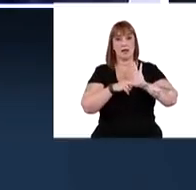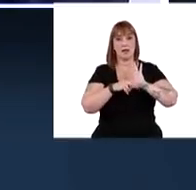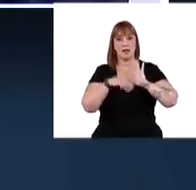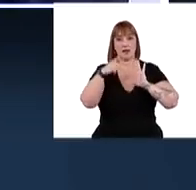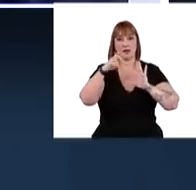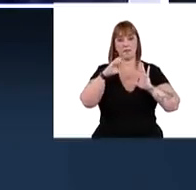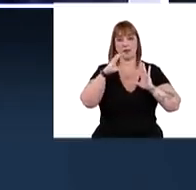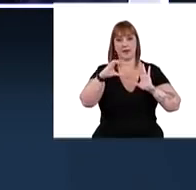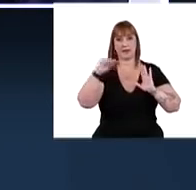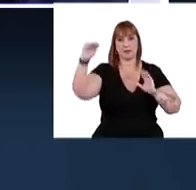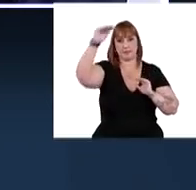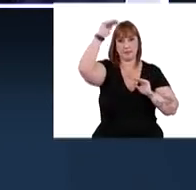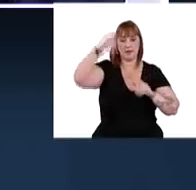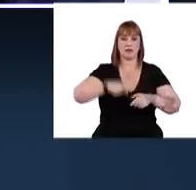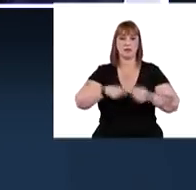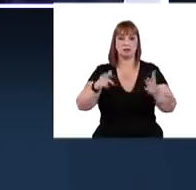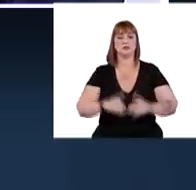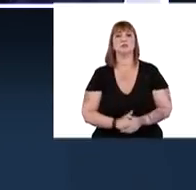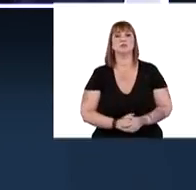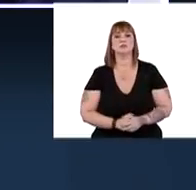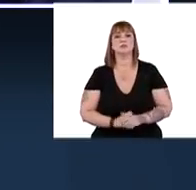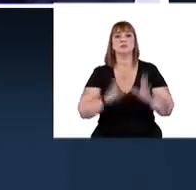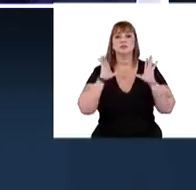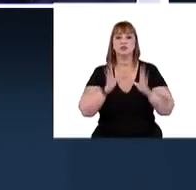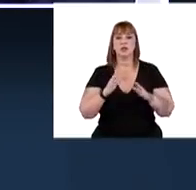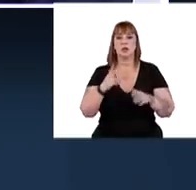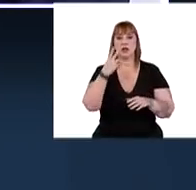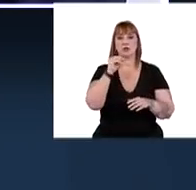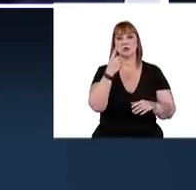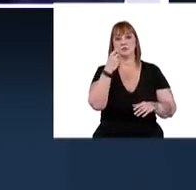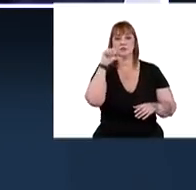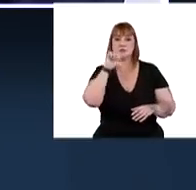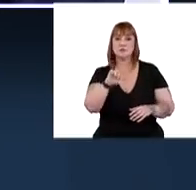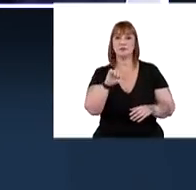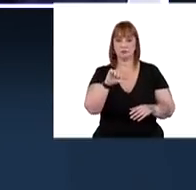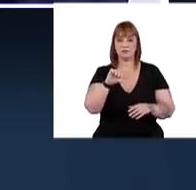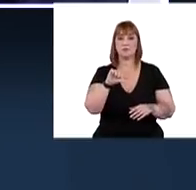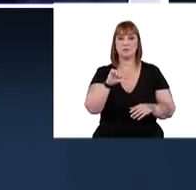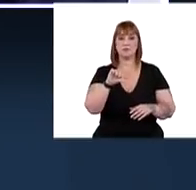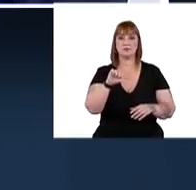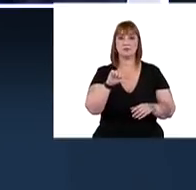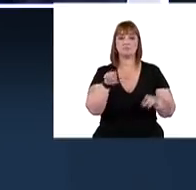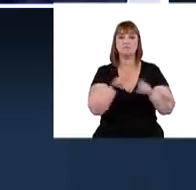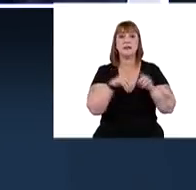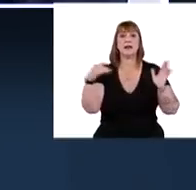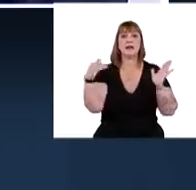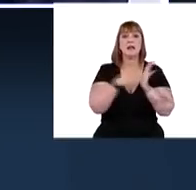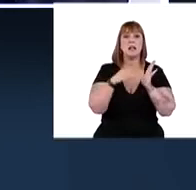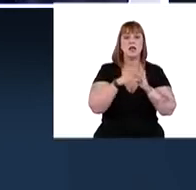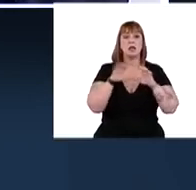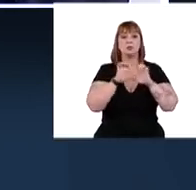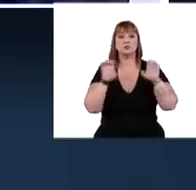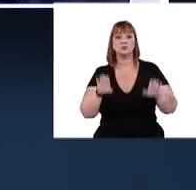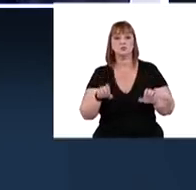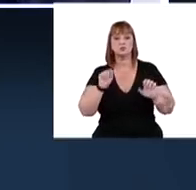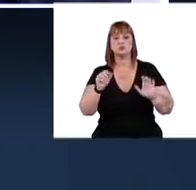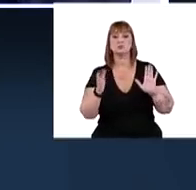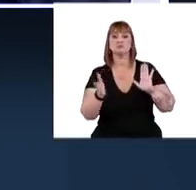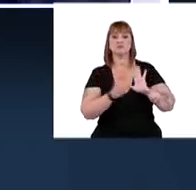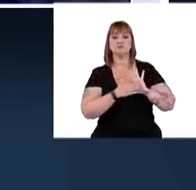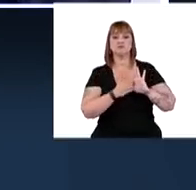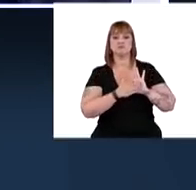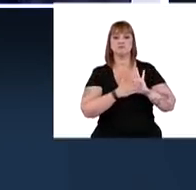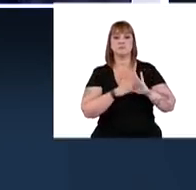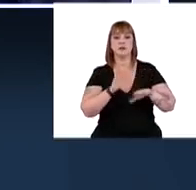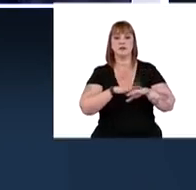teto de gasto, o limitador emergencial e já em 2019 também um limitador estrutural, que é isto aqui,